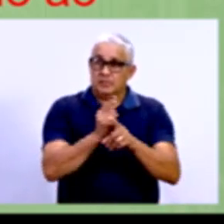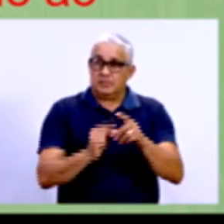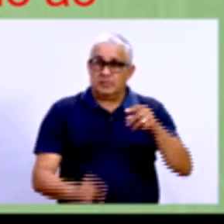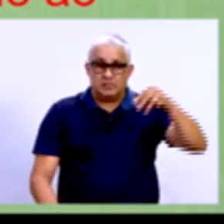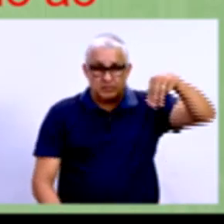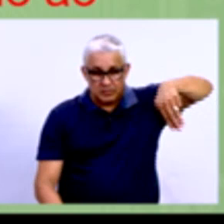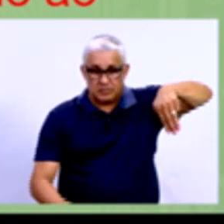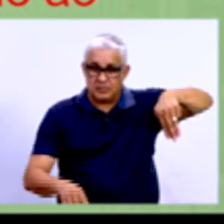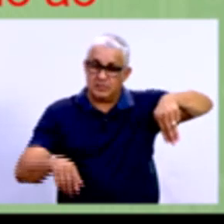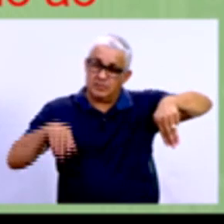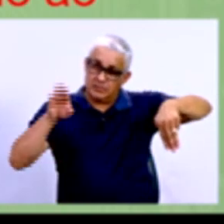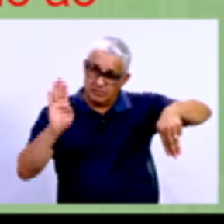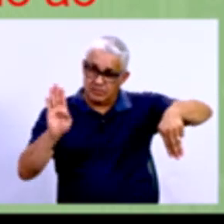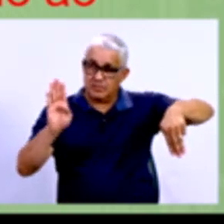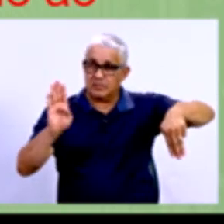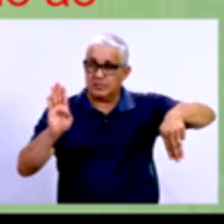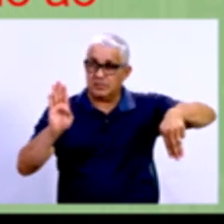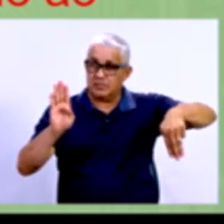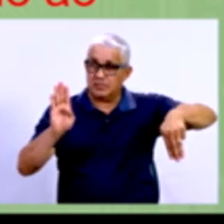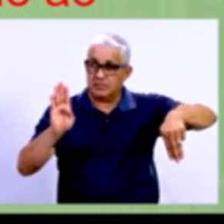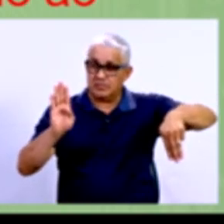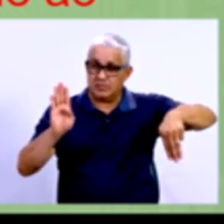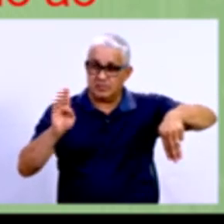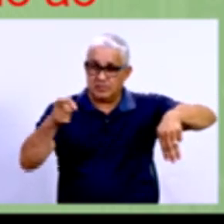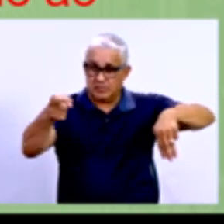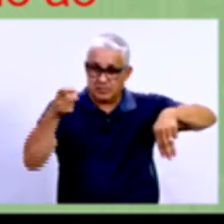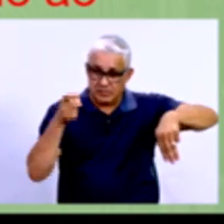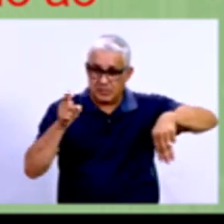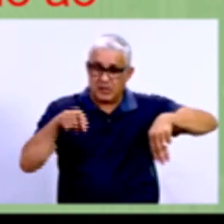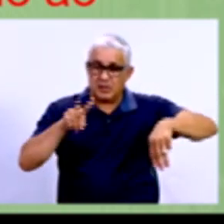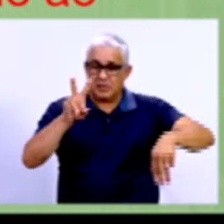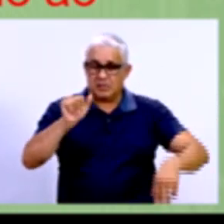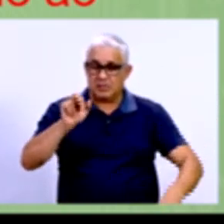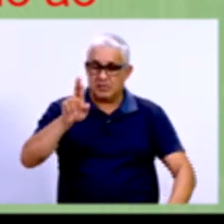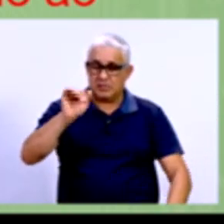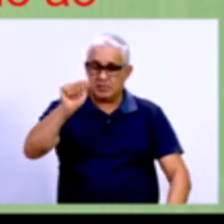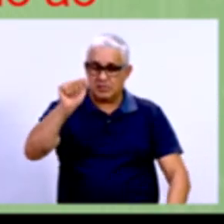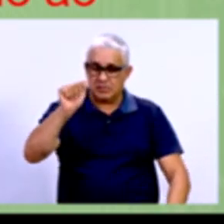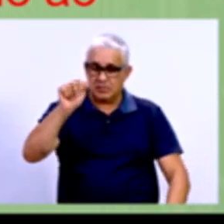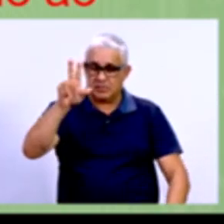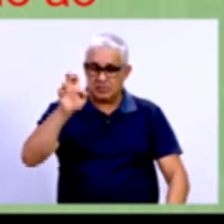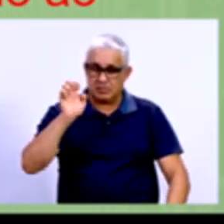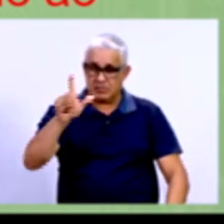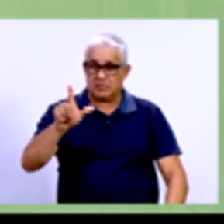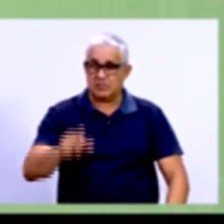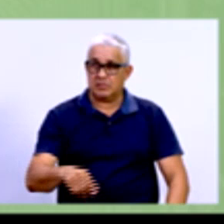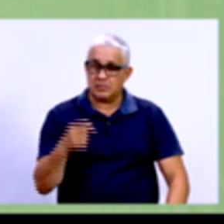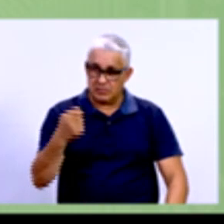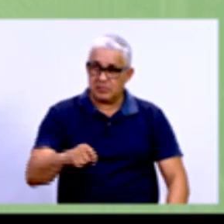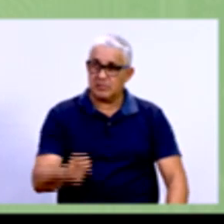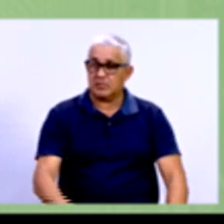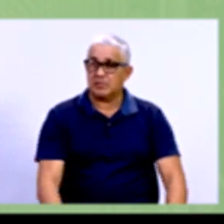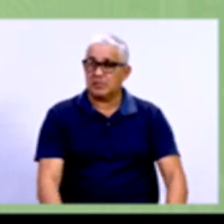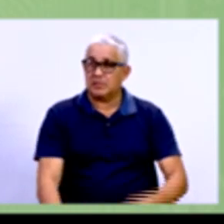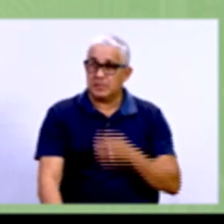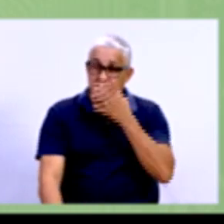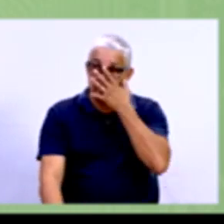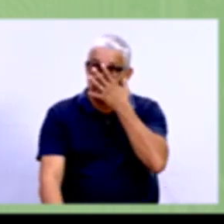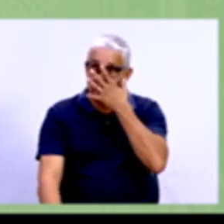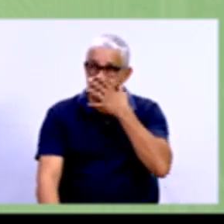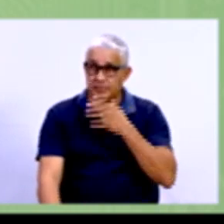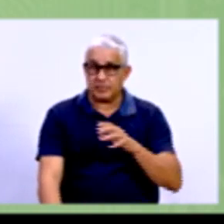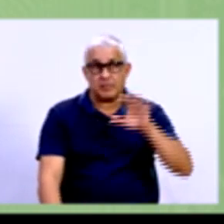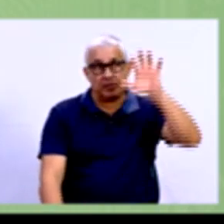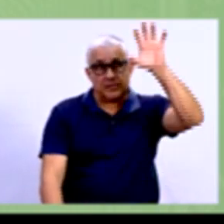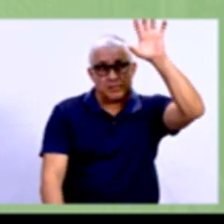valor que a gente encontrar dentro dessa equação. O x é a variável que a gente vai modificar conforme for a nossa necessidade, tá? Aí